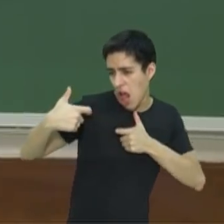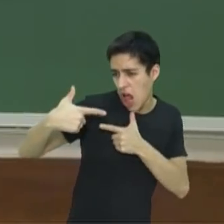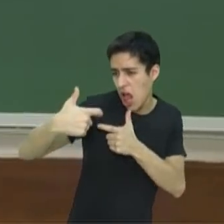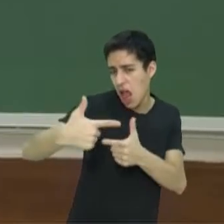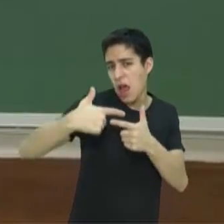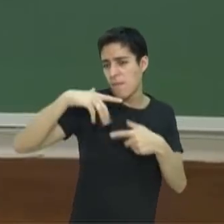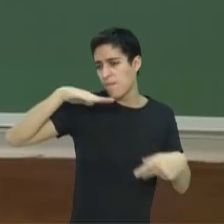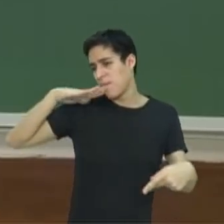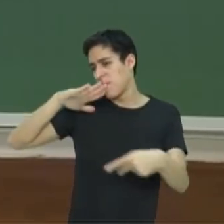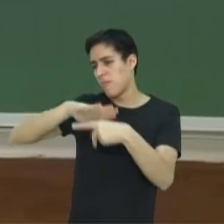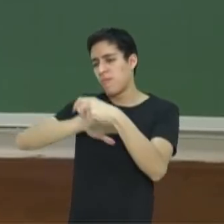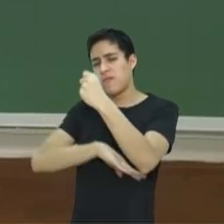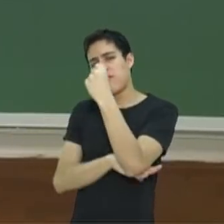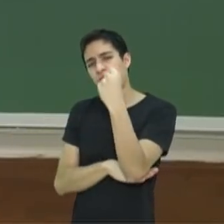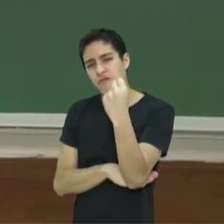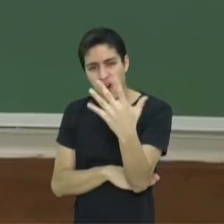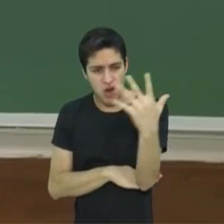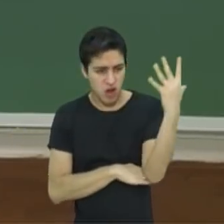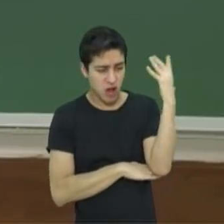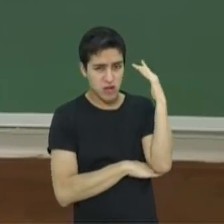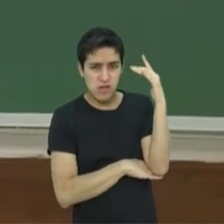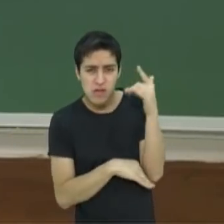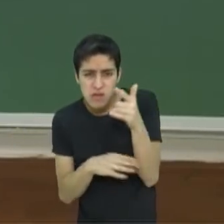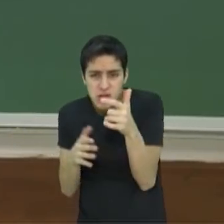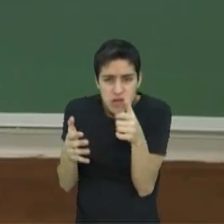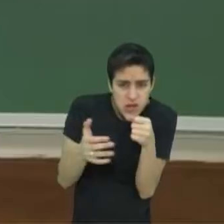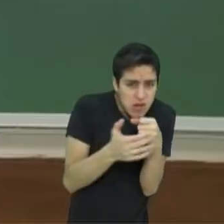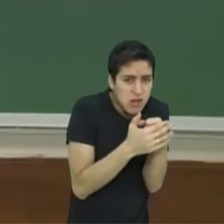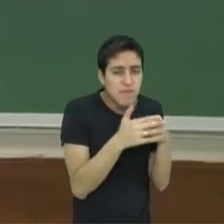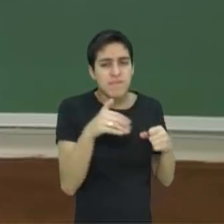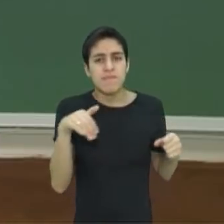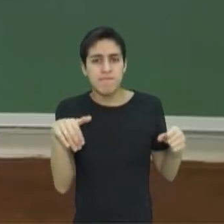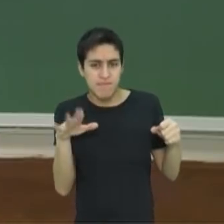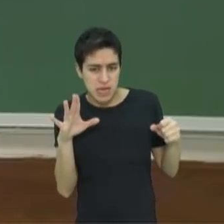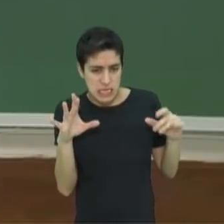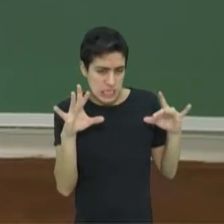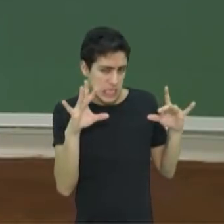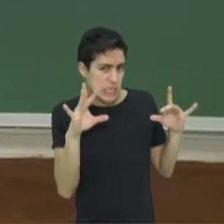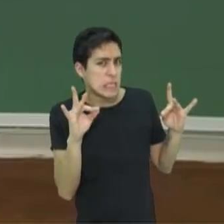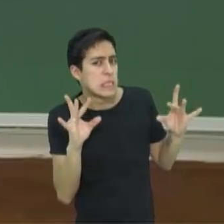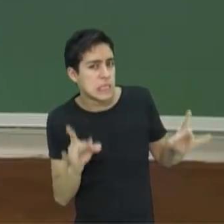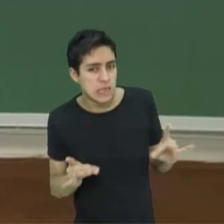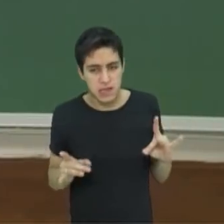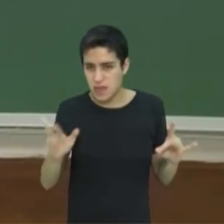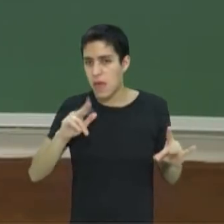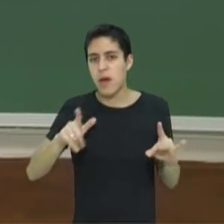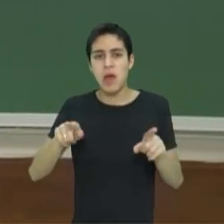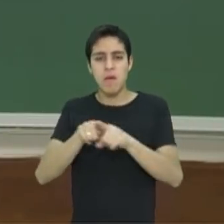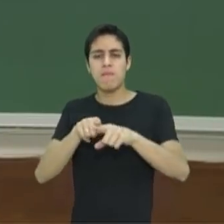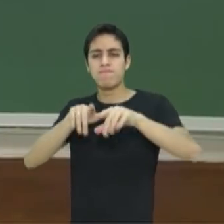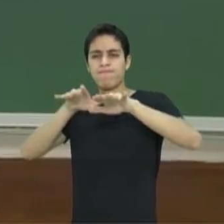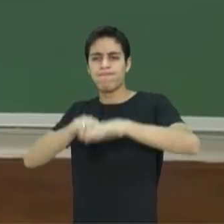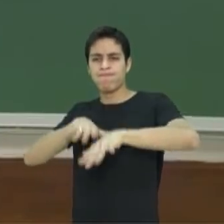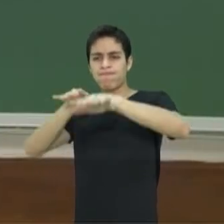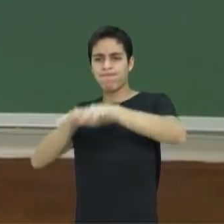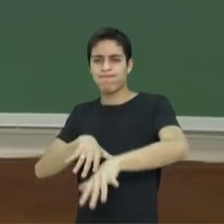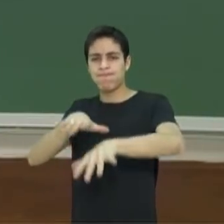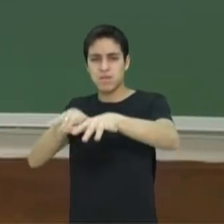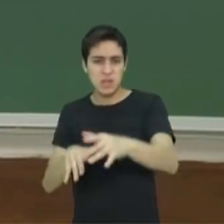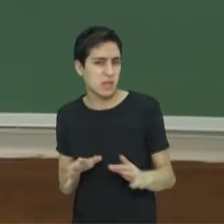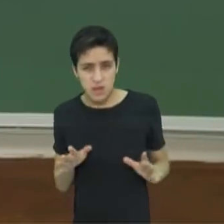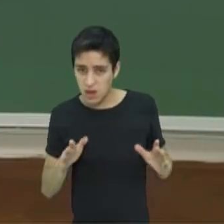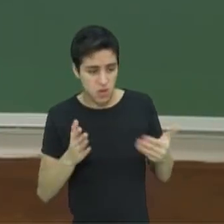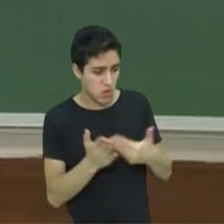de florestas, uma guerra mais delicada, não uma guerra de tropas em campo de combate. Ele iniciou uma